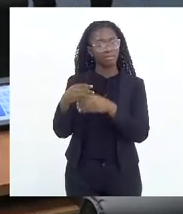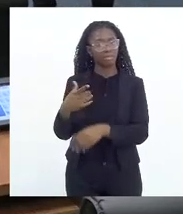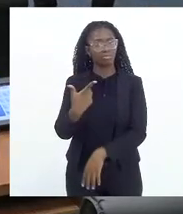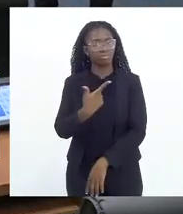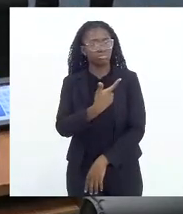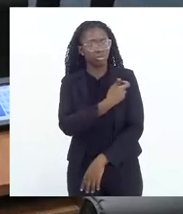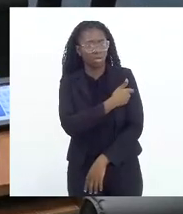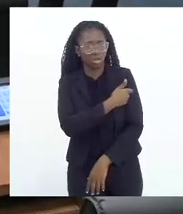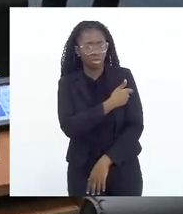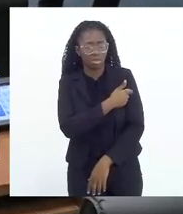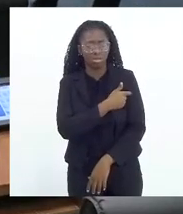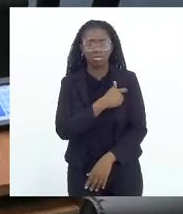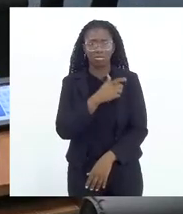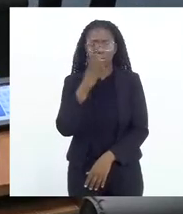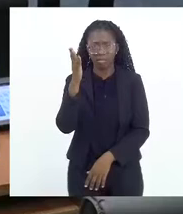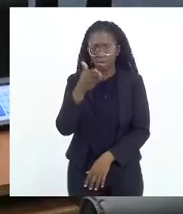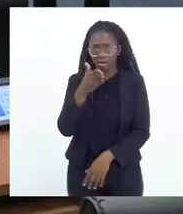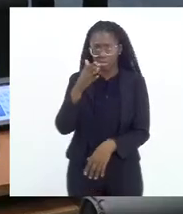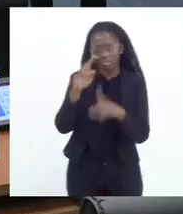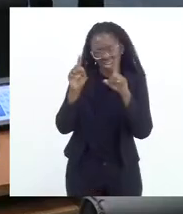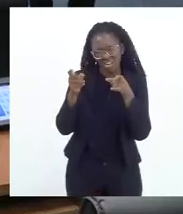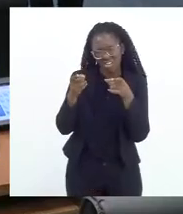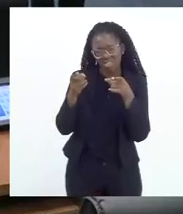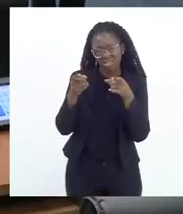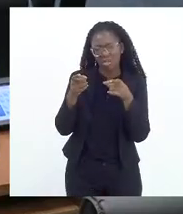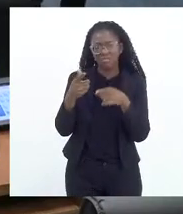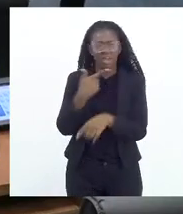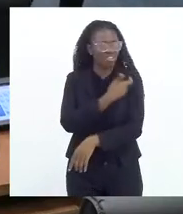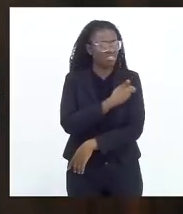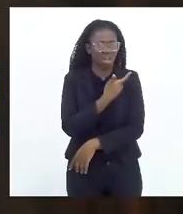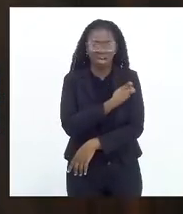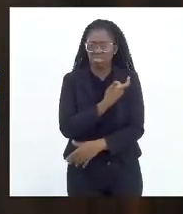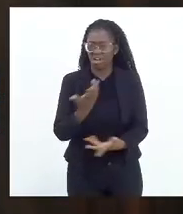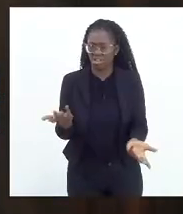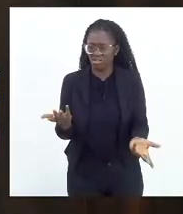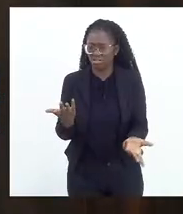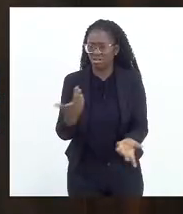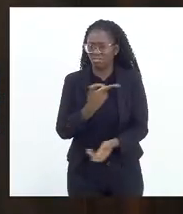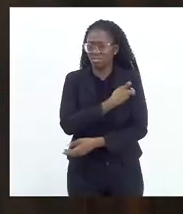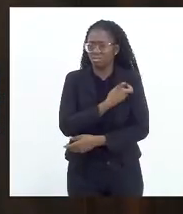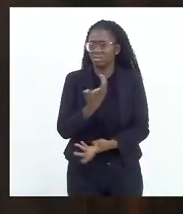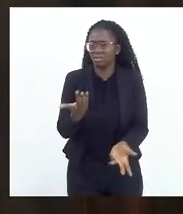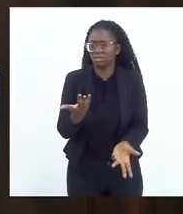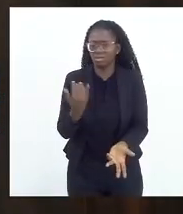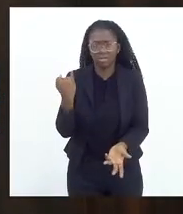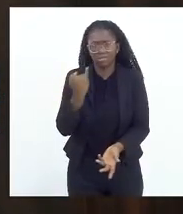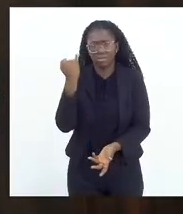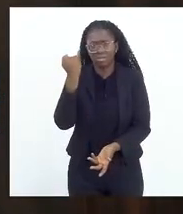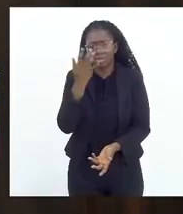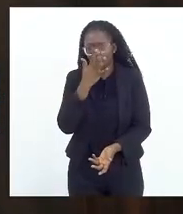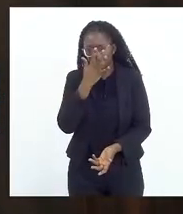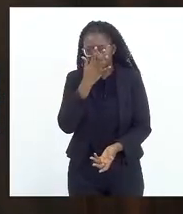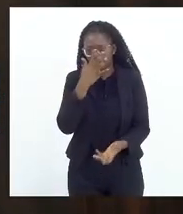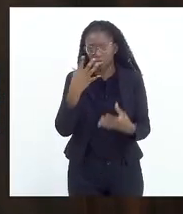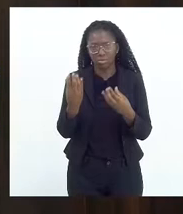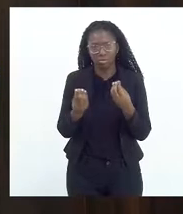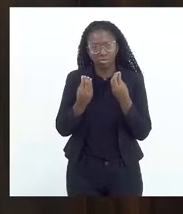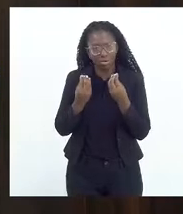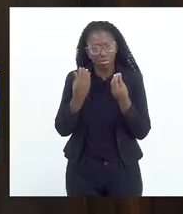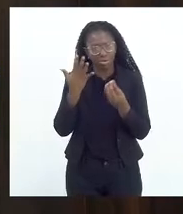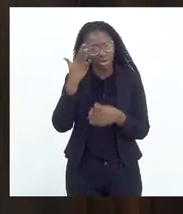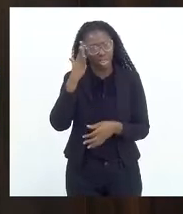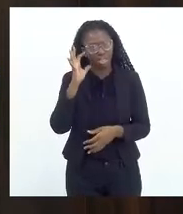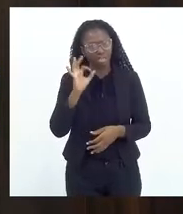/ entre parênteses, vacinas. E a gente não consegue entender